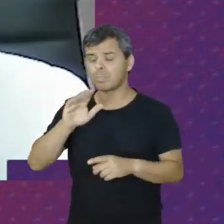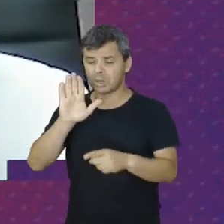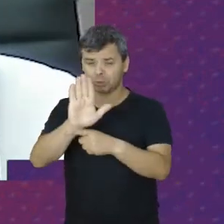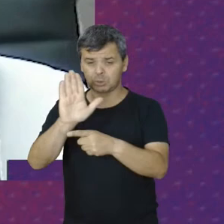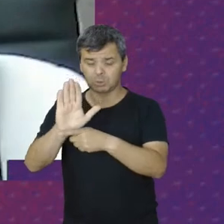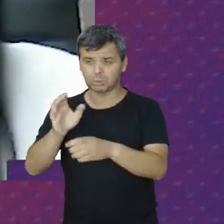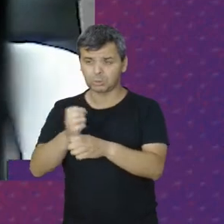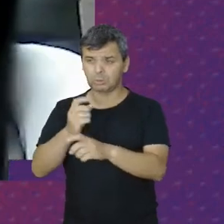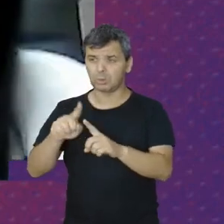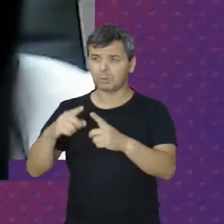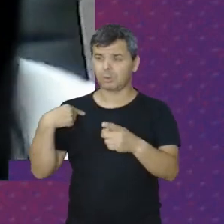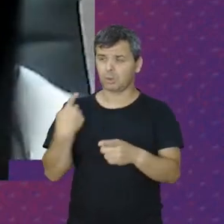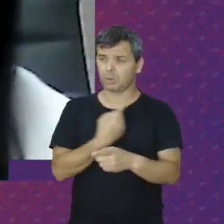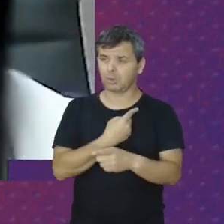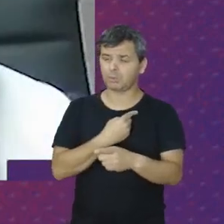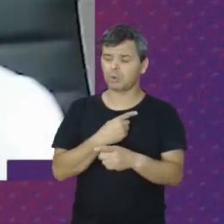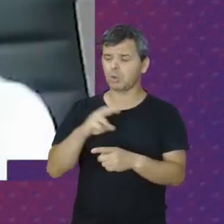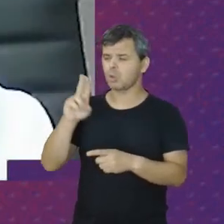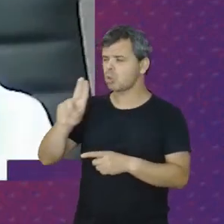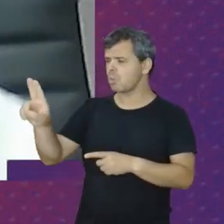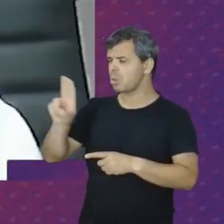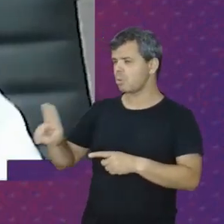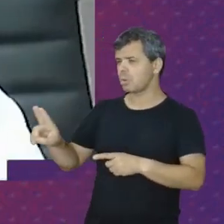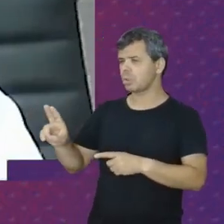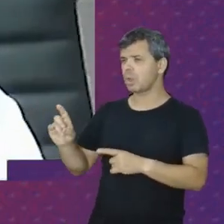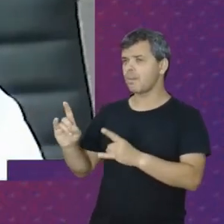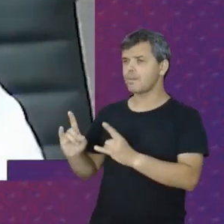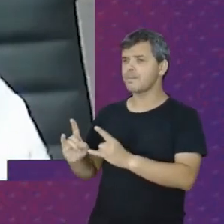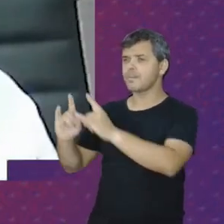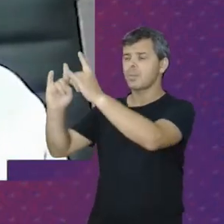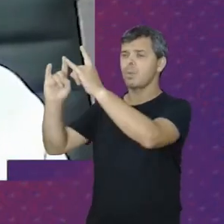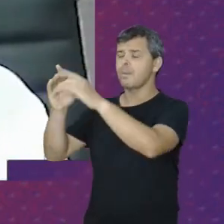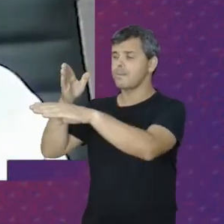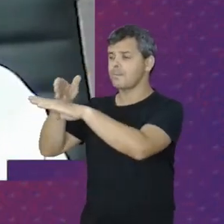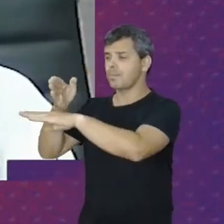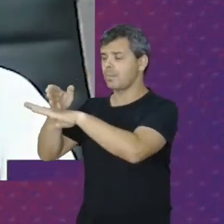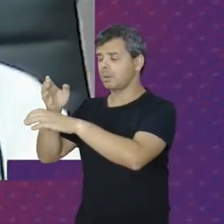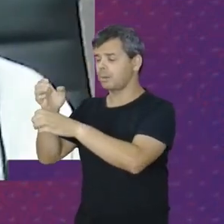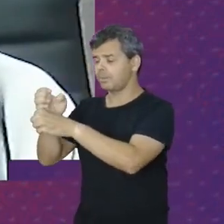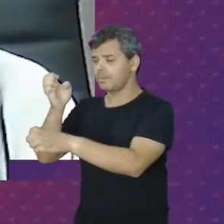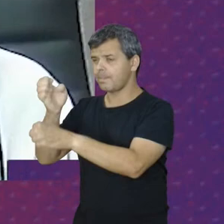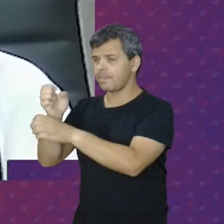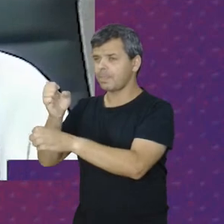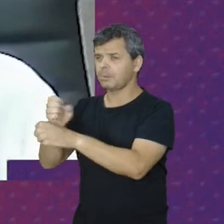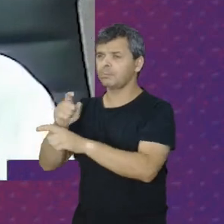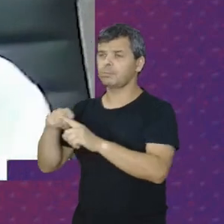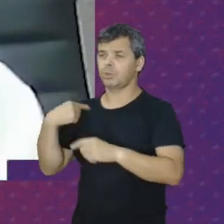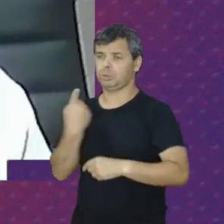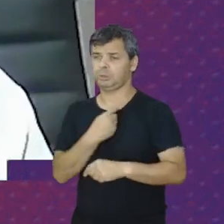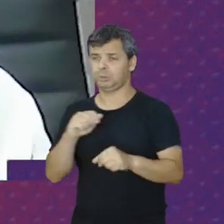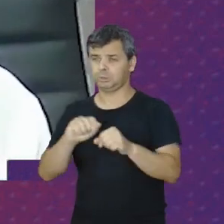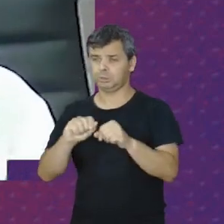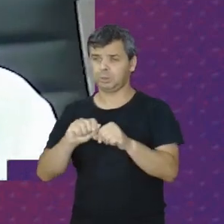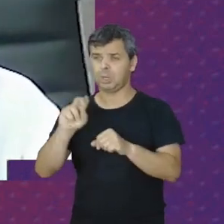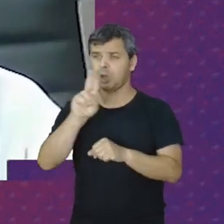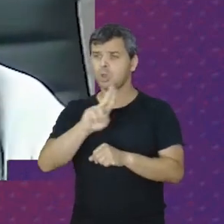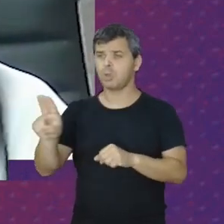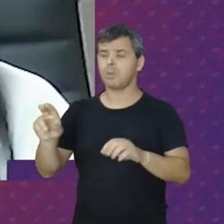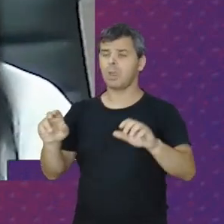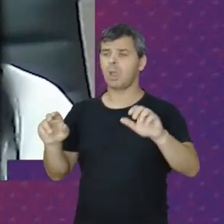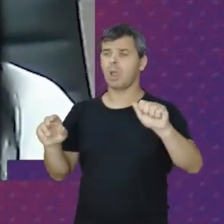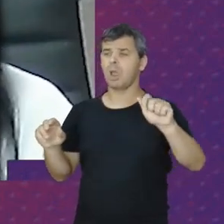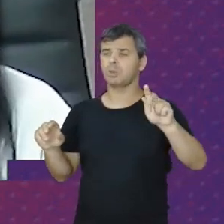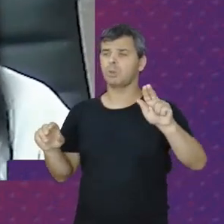ajudaram na construção, e nós demos o nome de cada prédio de uma dessas mulheres que participaram da construção. E demos também o nome Dona Lindu, a mãe de